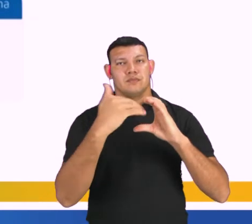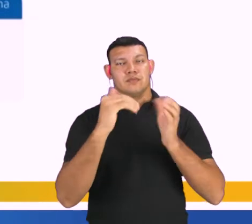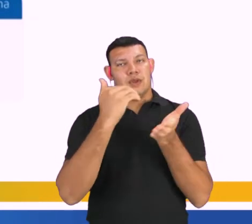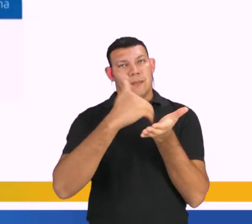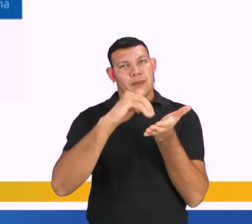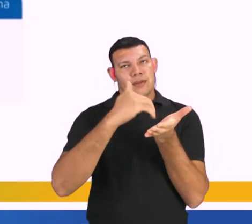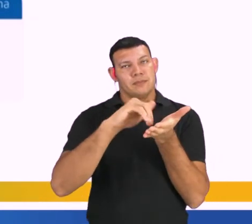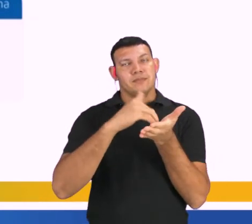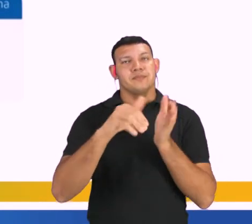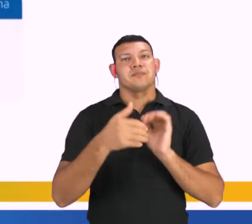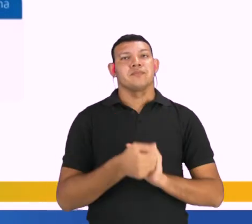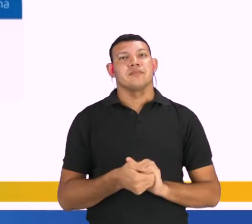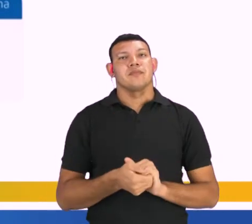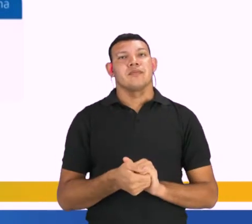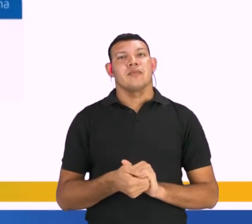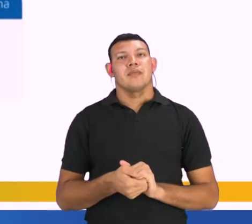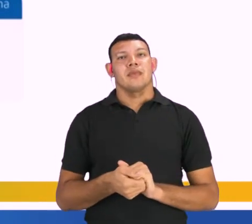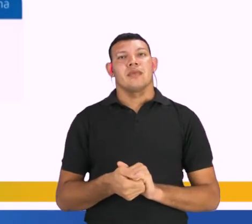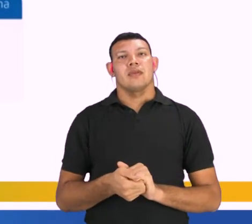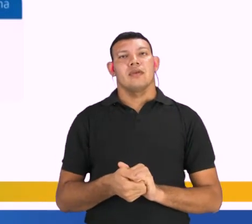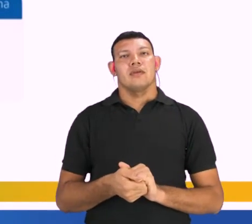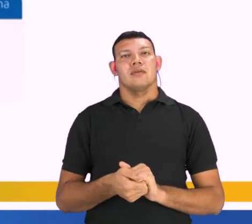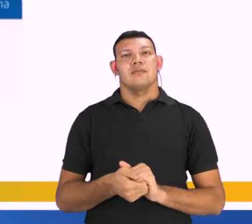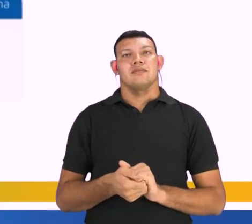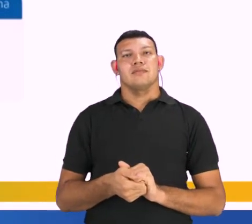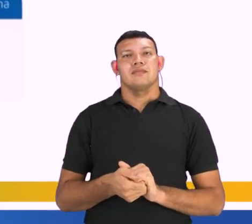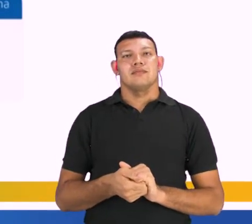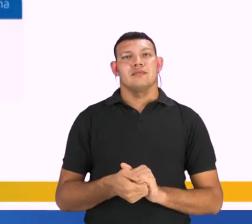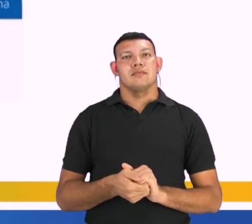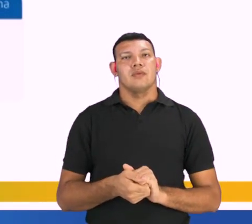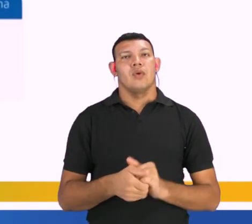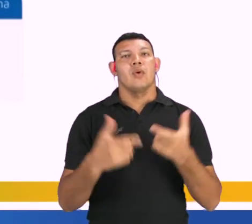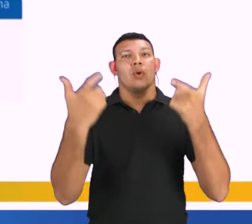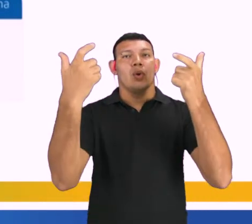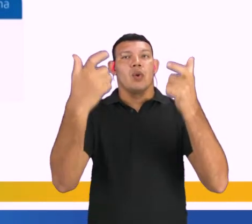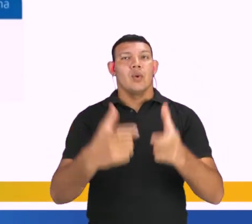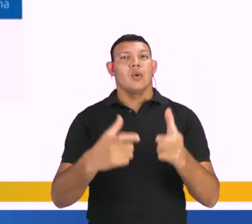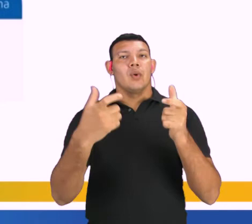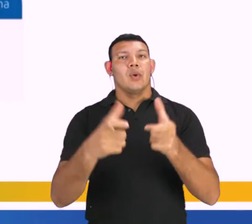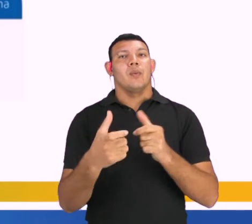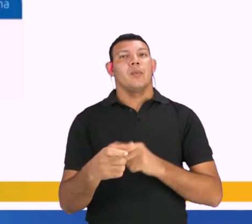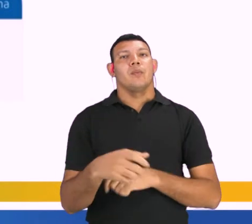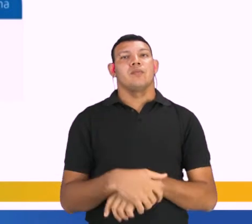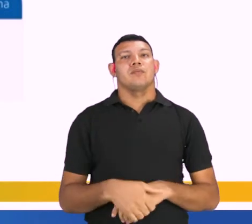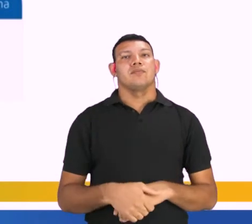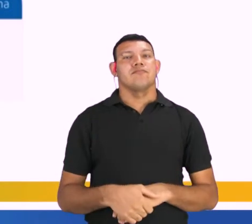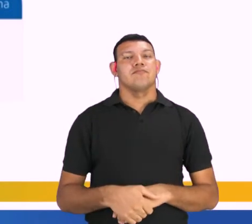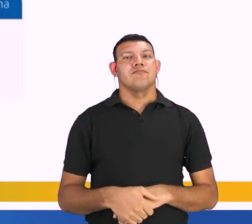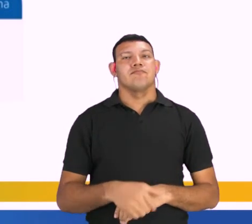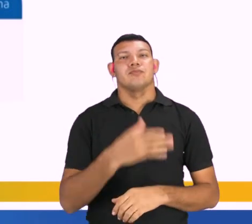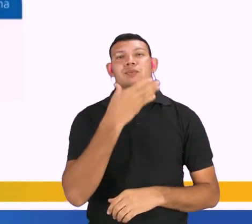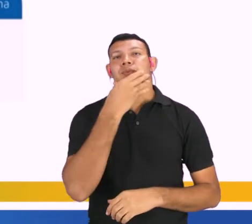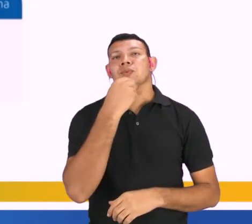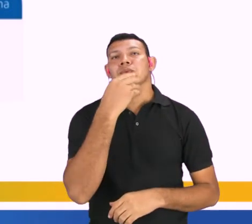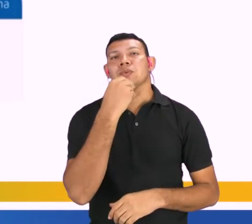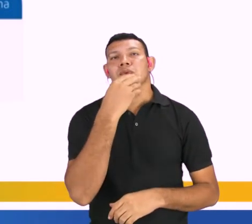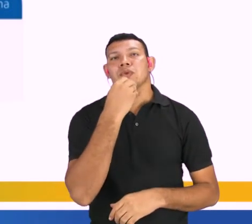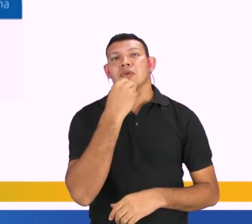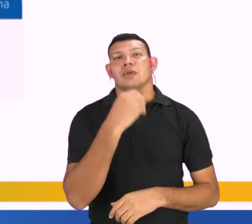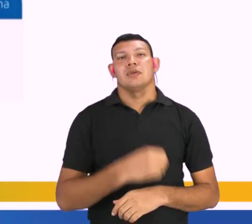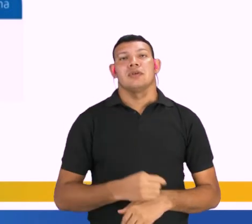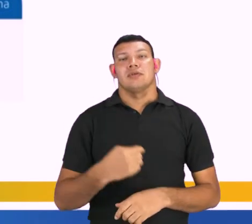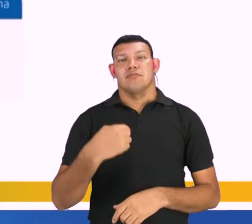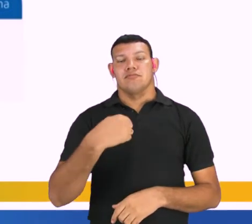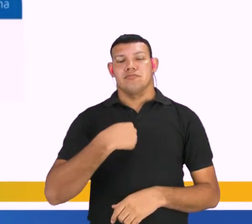começa perguntando onde que ele está, dizendo que ele está na Vila São José, no caso o